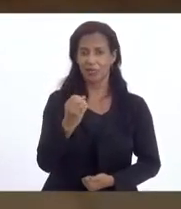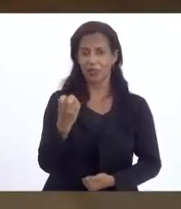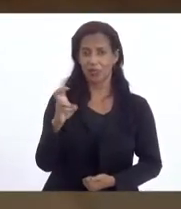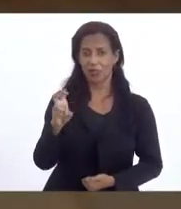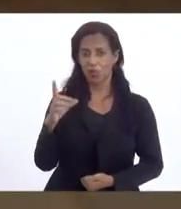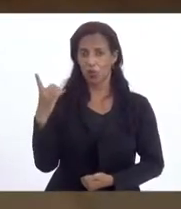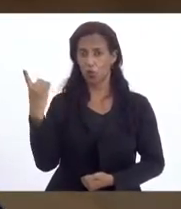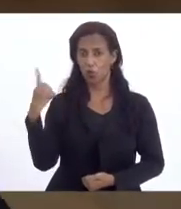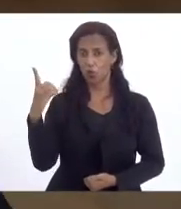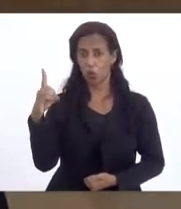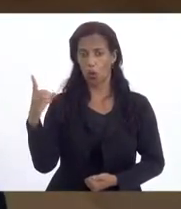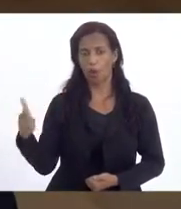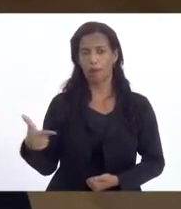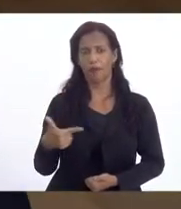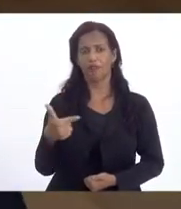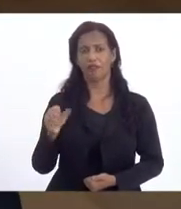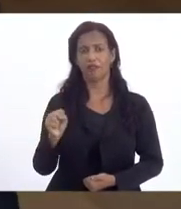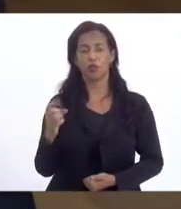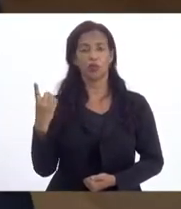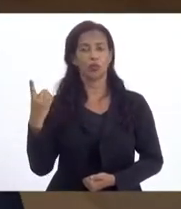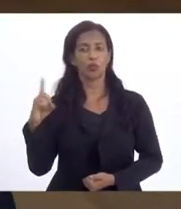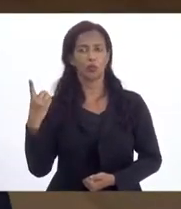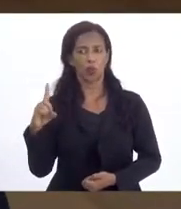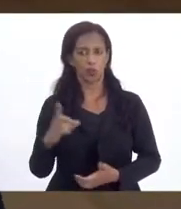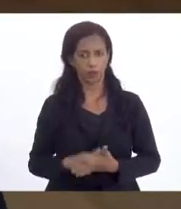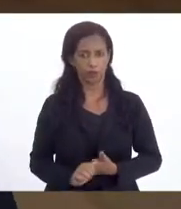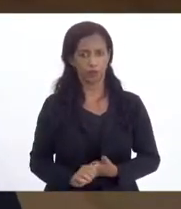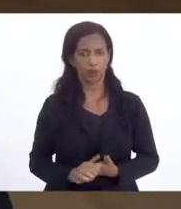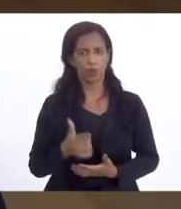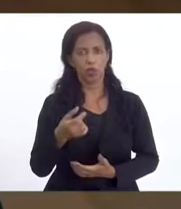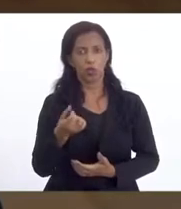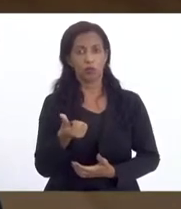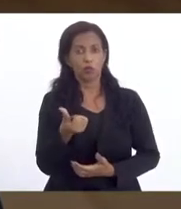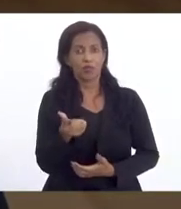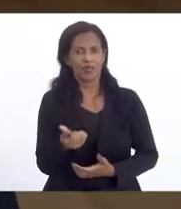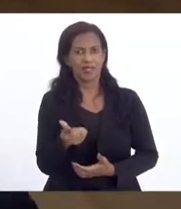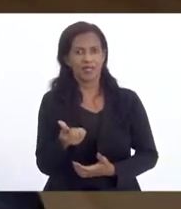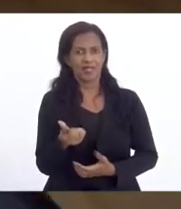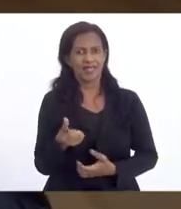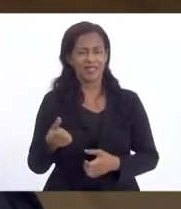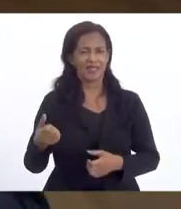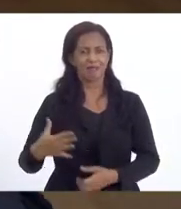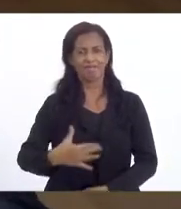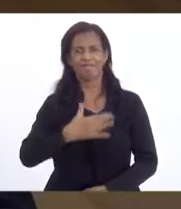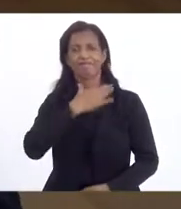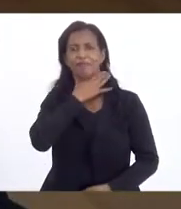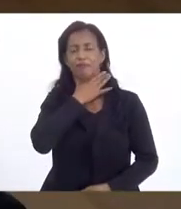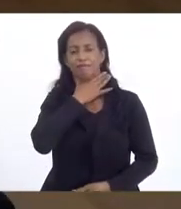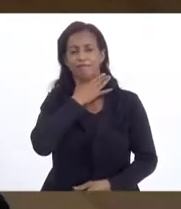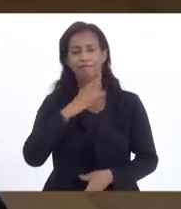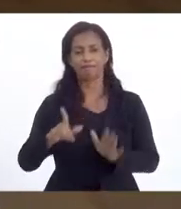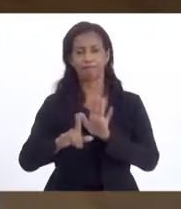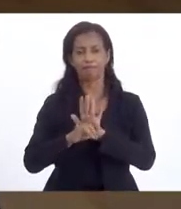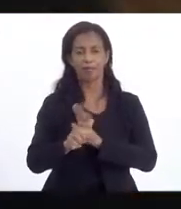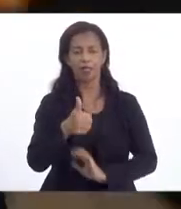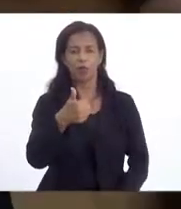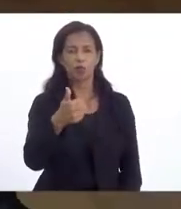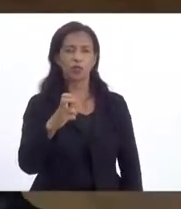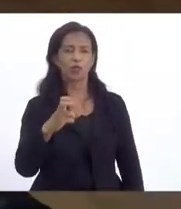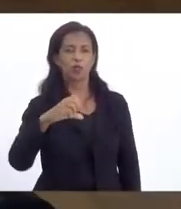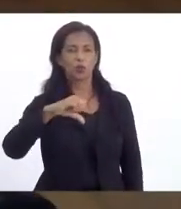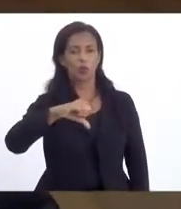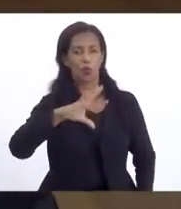dólares para 28 dólares em 16, o Estado sofreu, o Estado quebrou, na verdade. A lei 159,